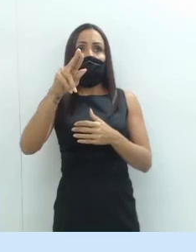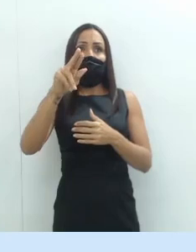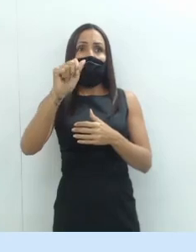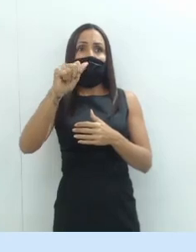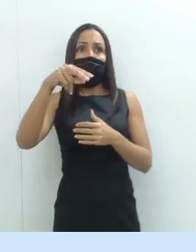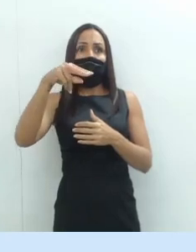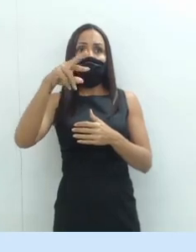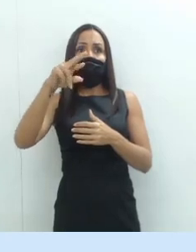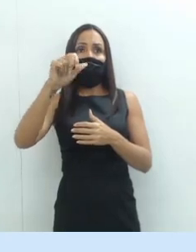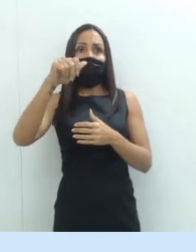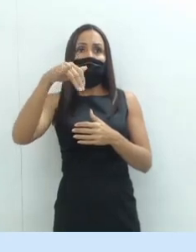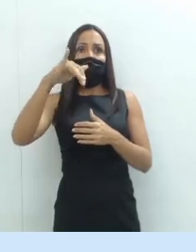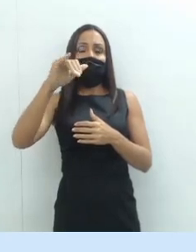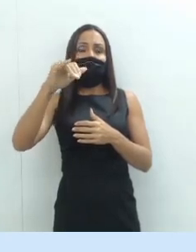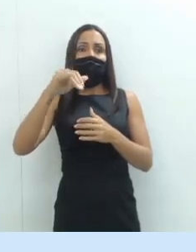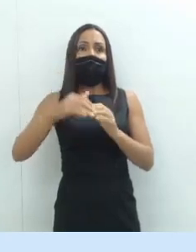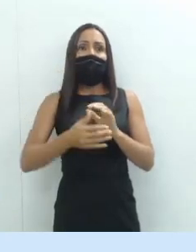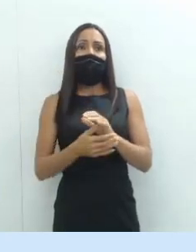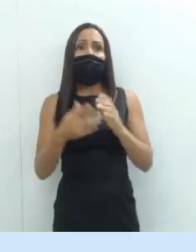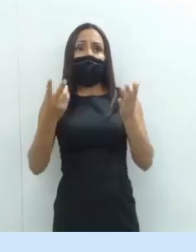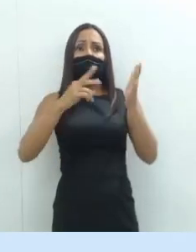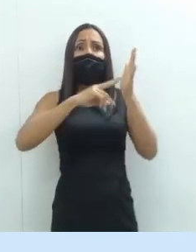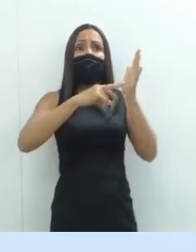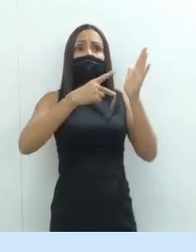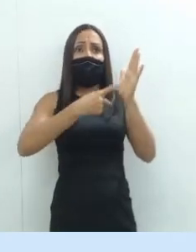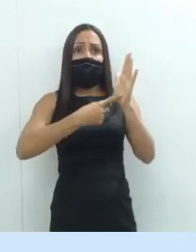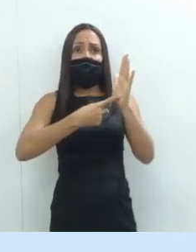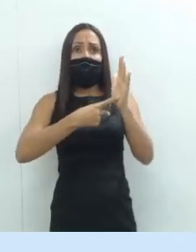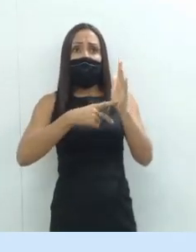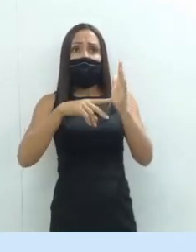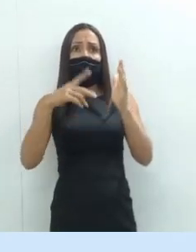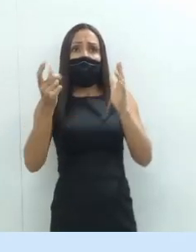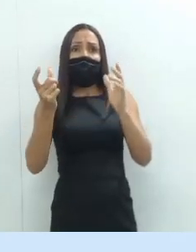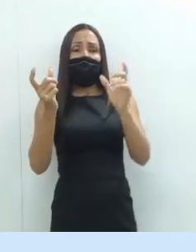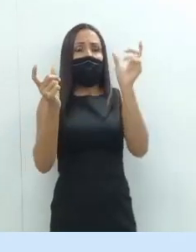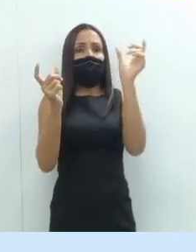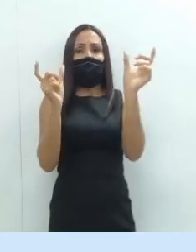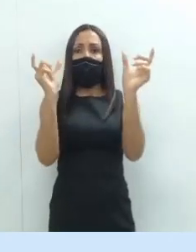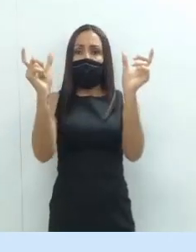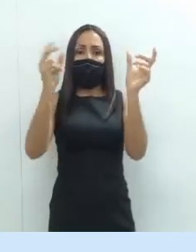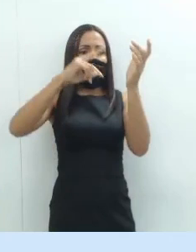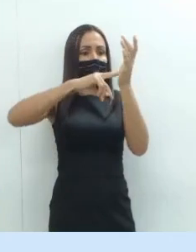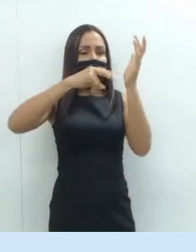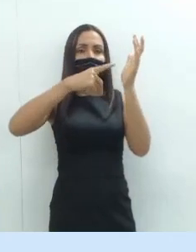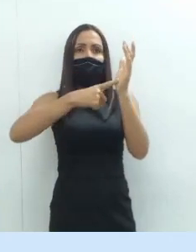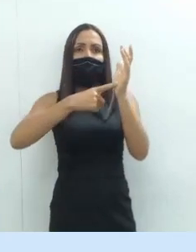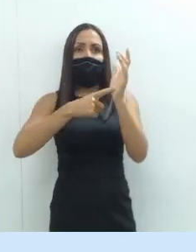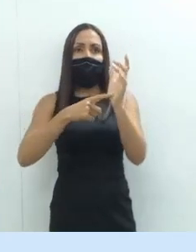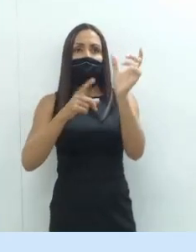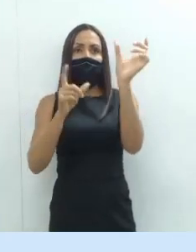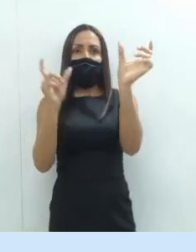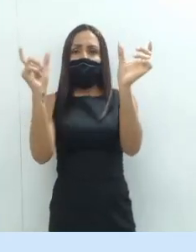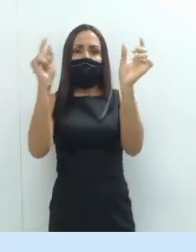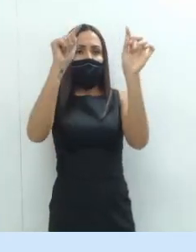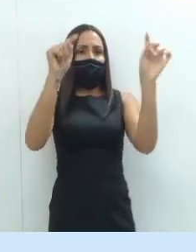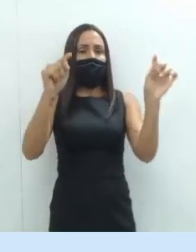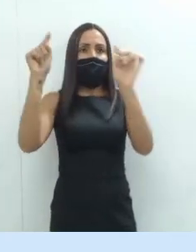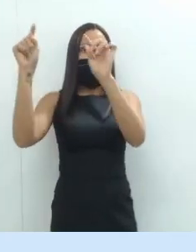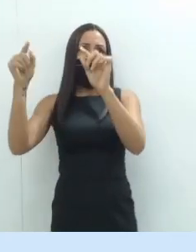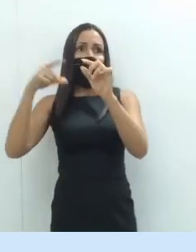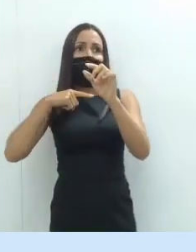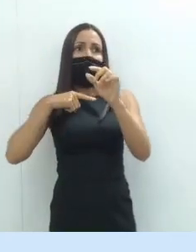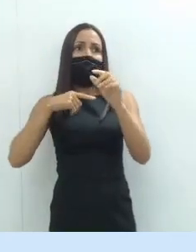né? E aí temos o significado da palavra sambaqui, né? Que é conchas e amontoado. Aí